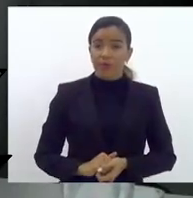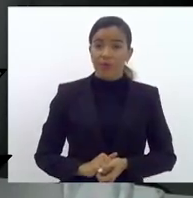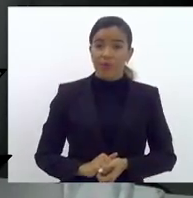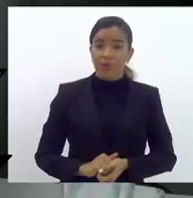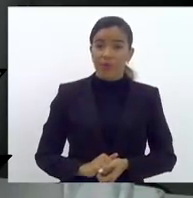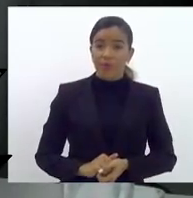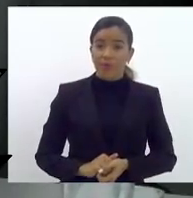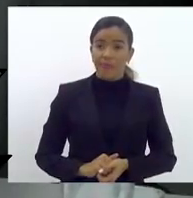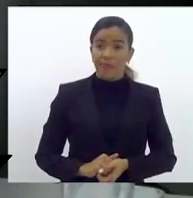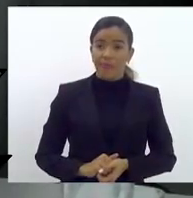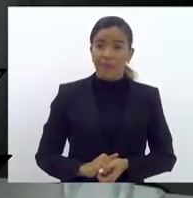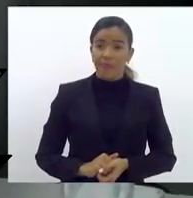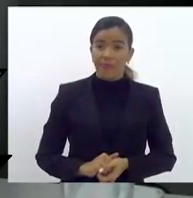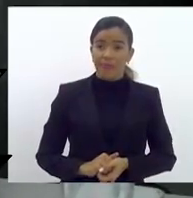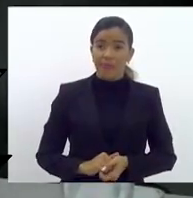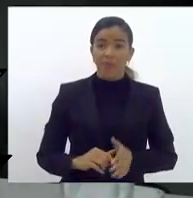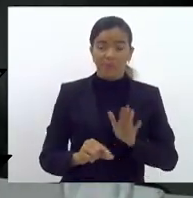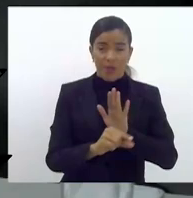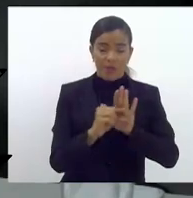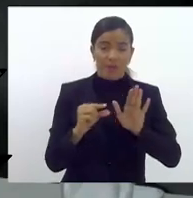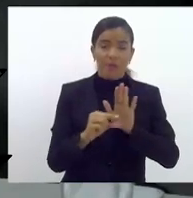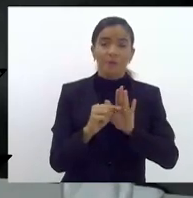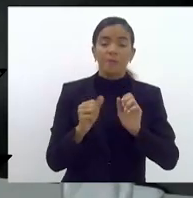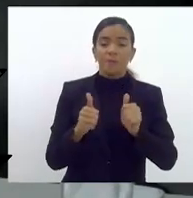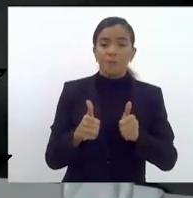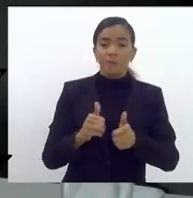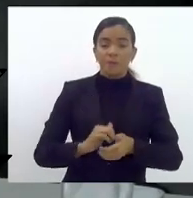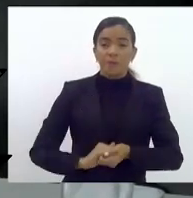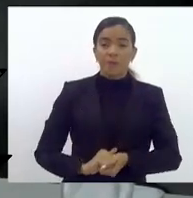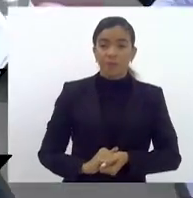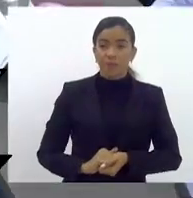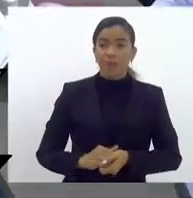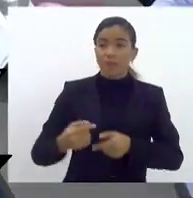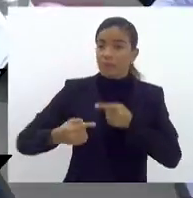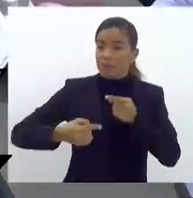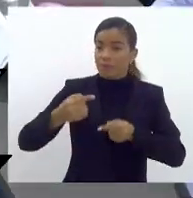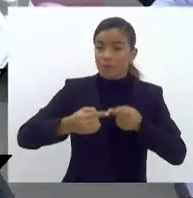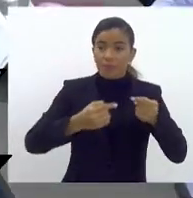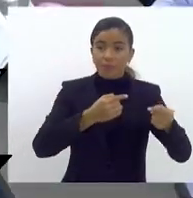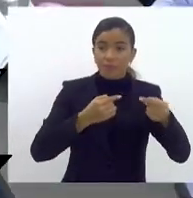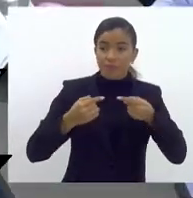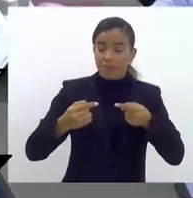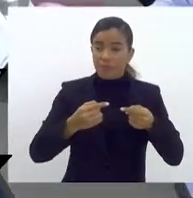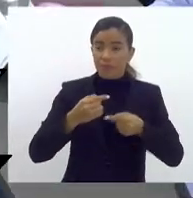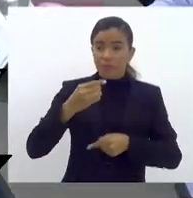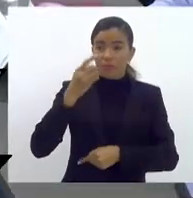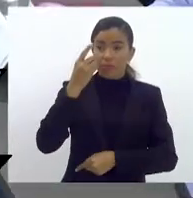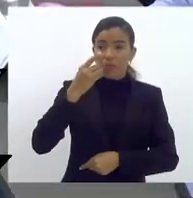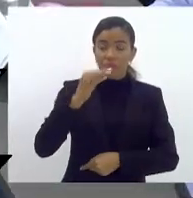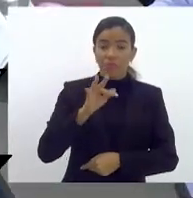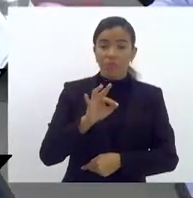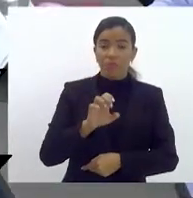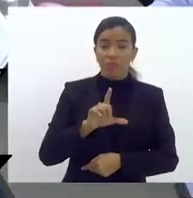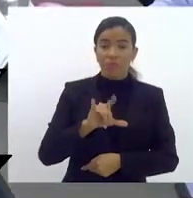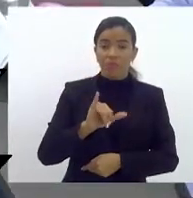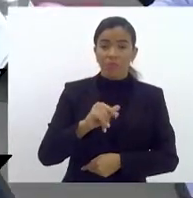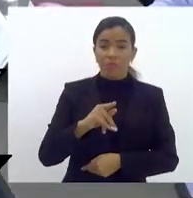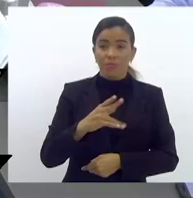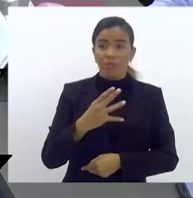é aquela emenda da súmula perfeitas é para discutir para discutir Deputado Filipinho Habib's